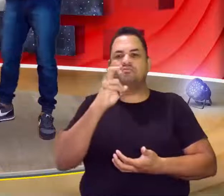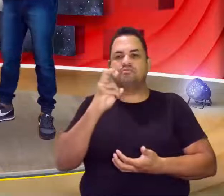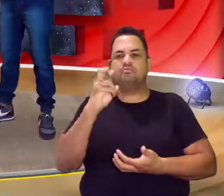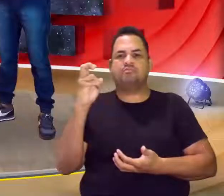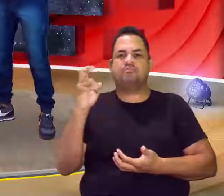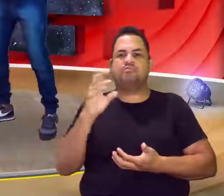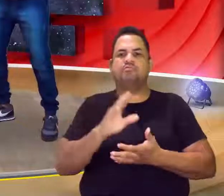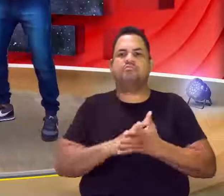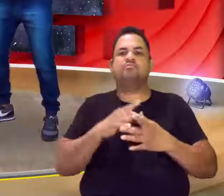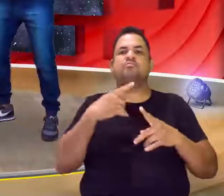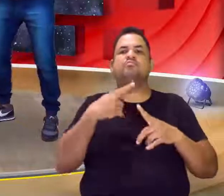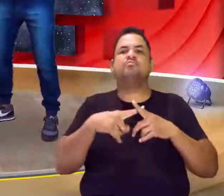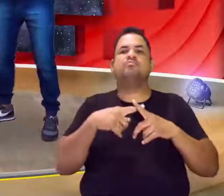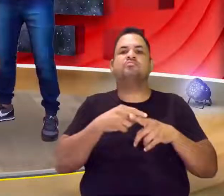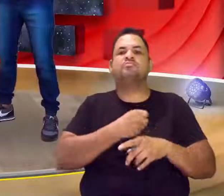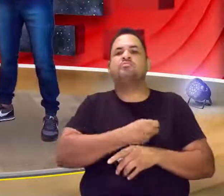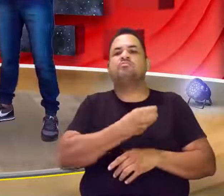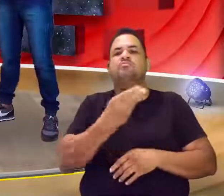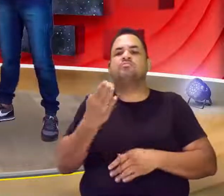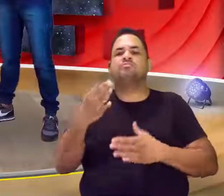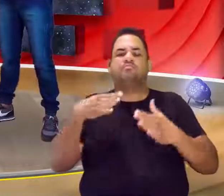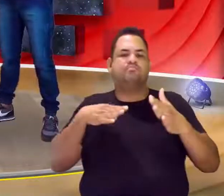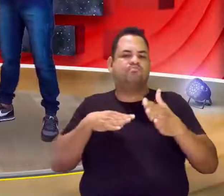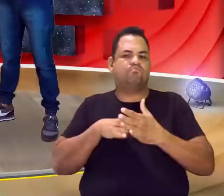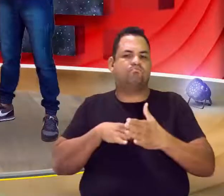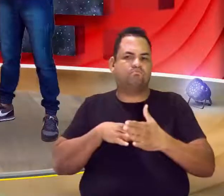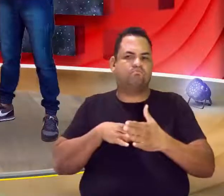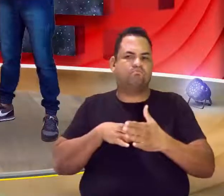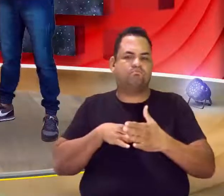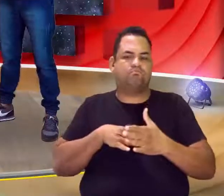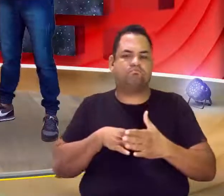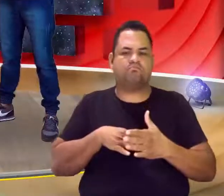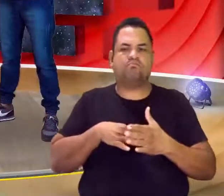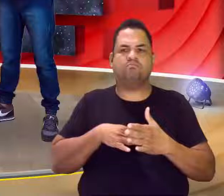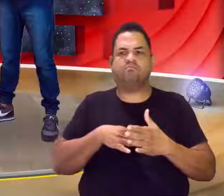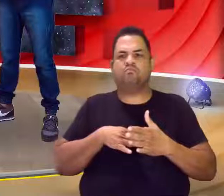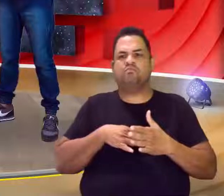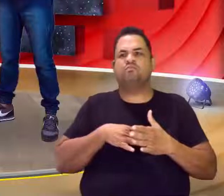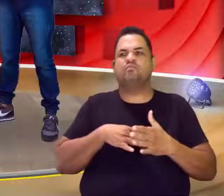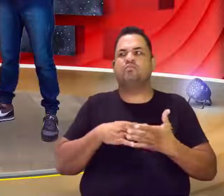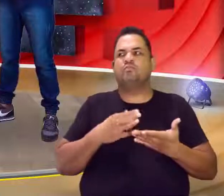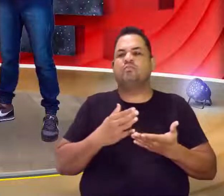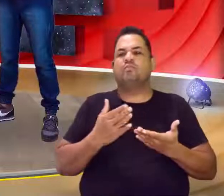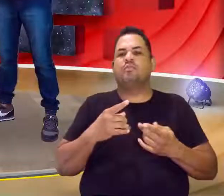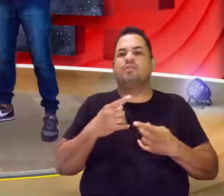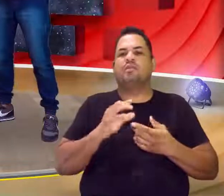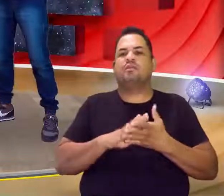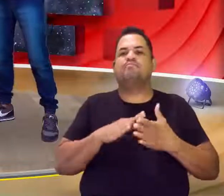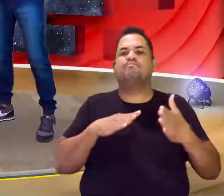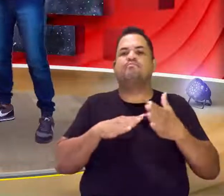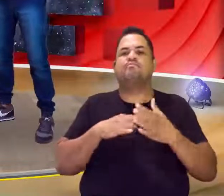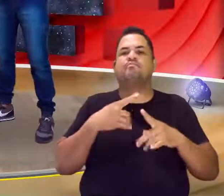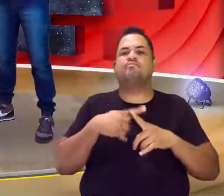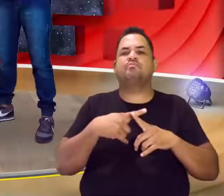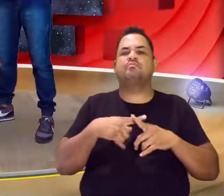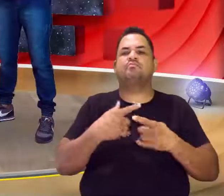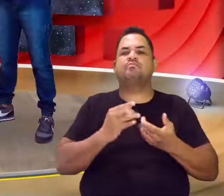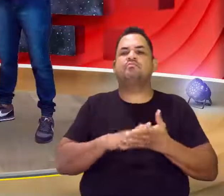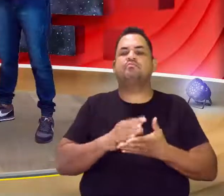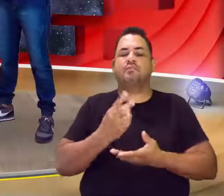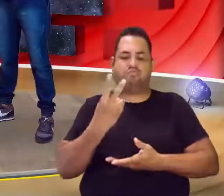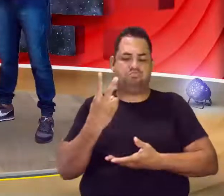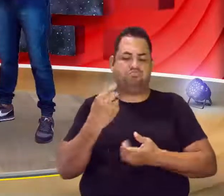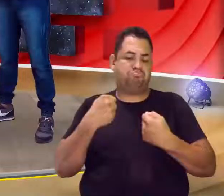7,55. Então, por que quantidade máxima? Nós fizemos uma questão sobre isso, não foi uma vez aqui? Máxima por quê? Ele podia ter derrubado